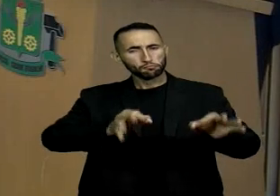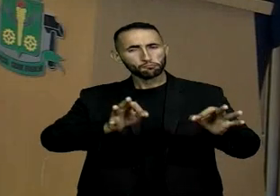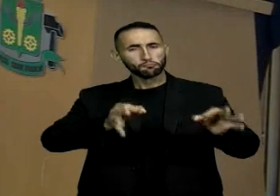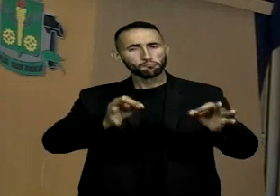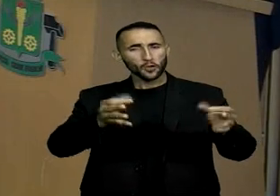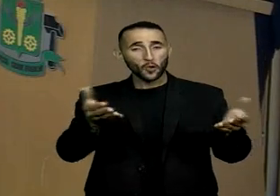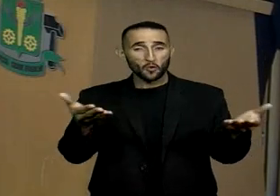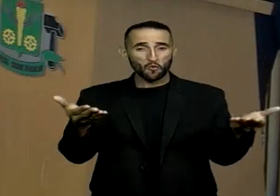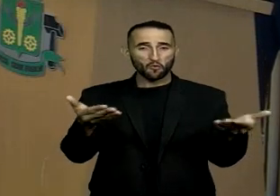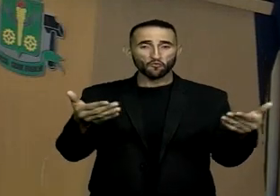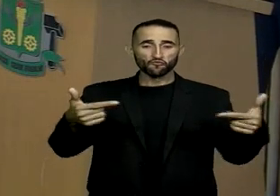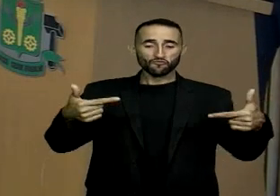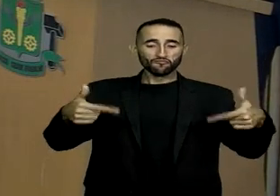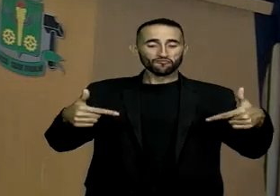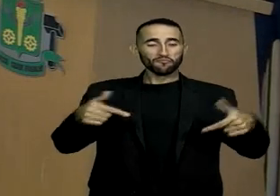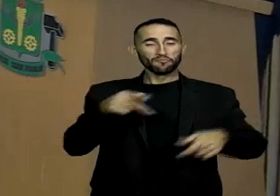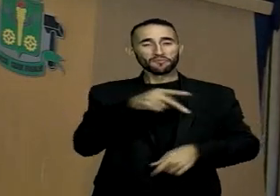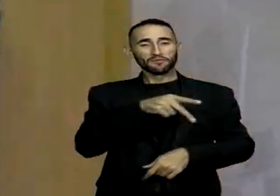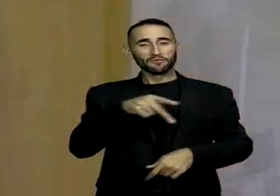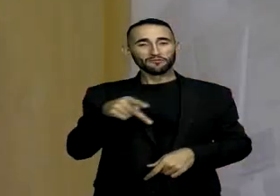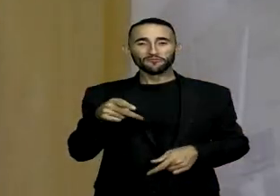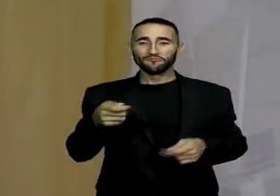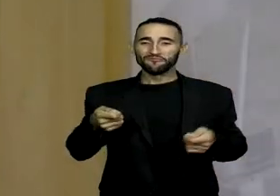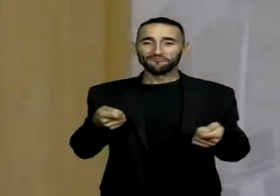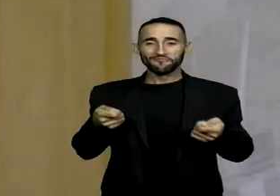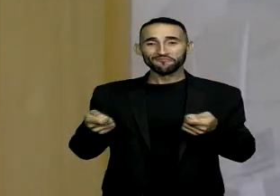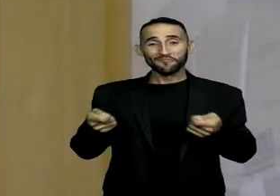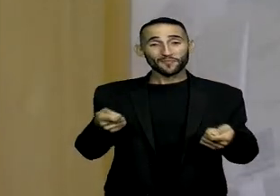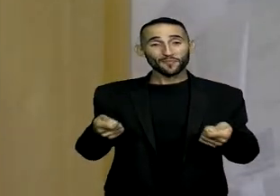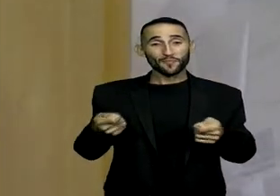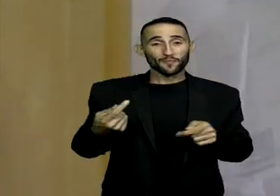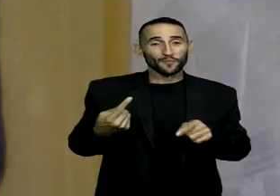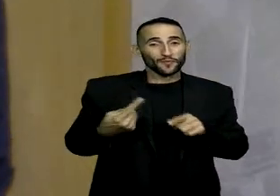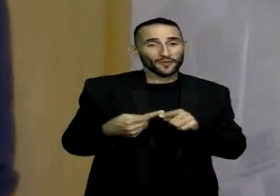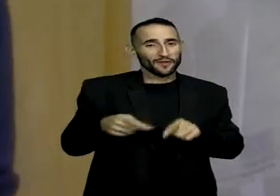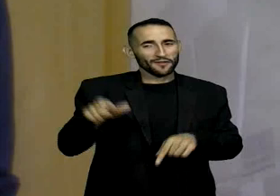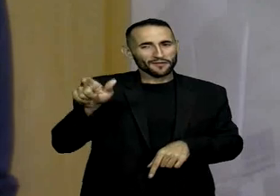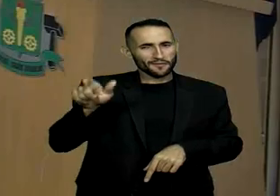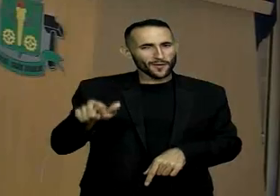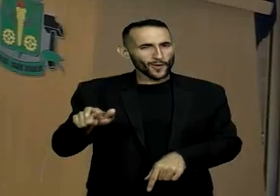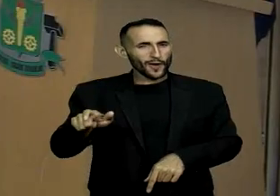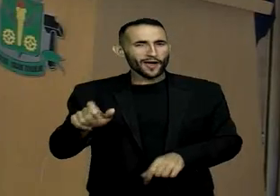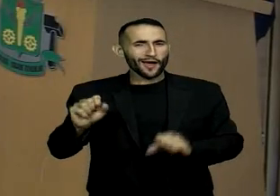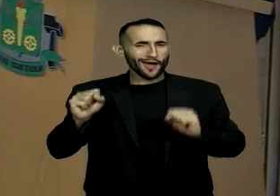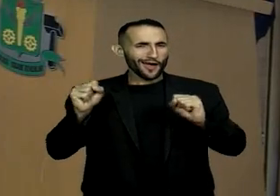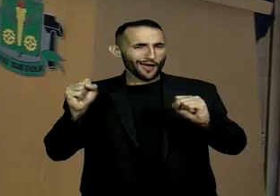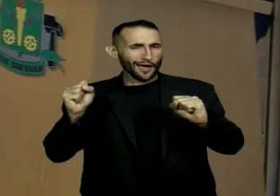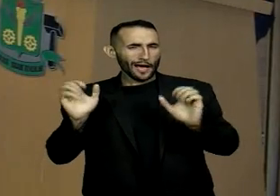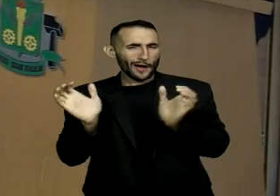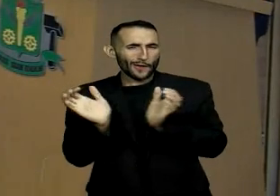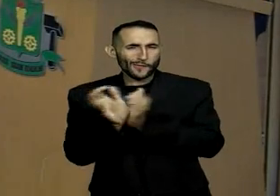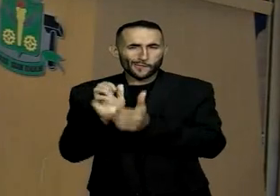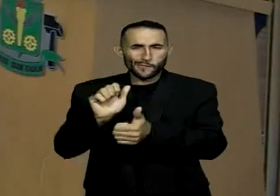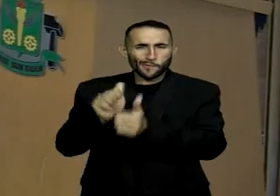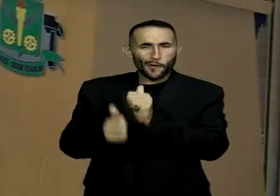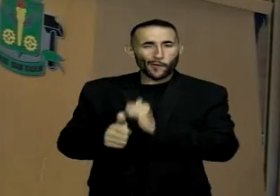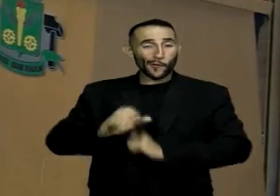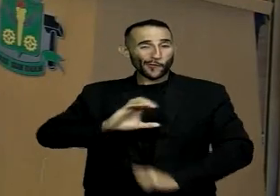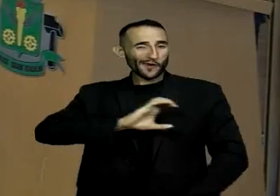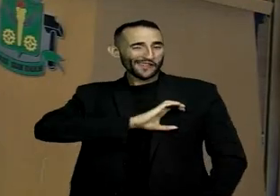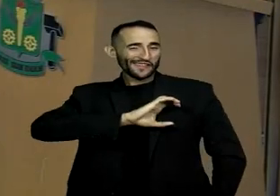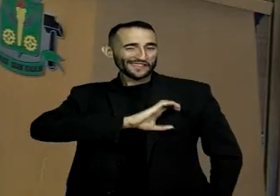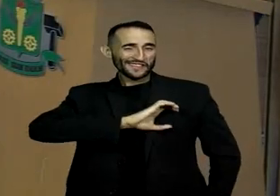a presidência dessa casa, quando um corintiano da Gema aqui está exercendo essa